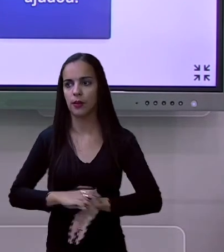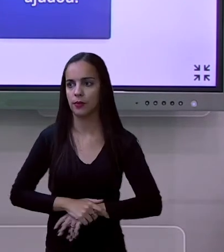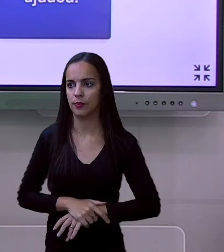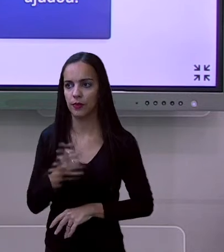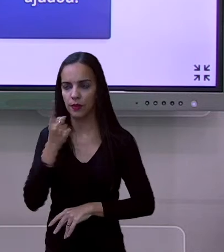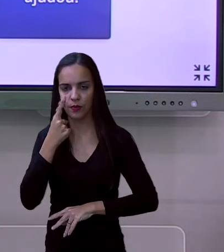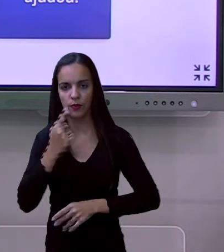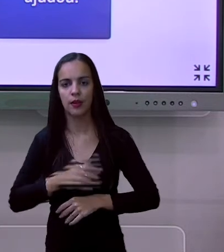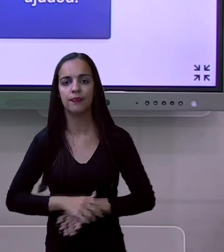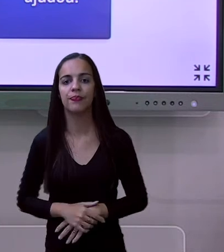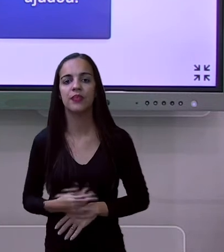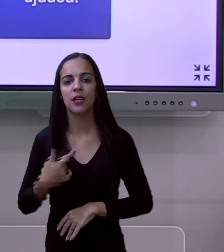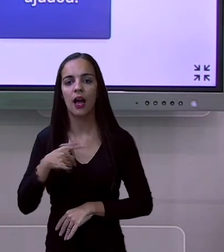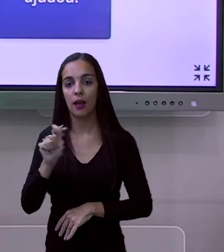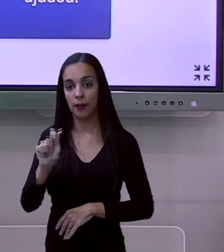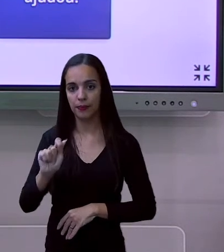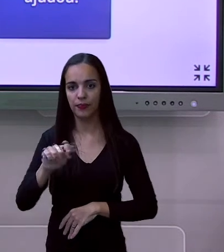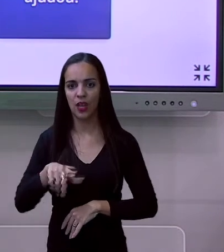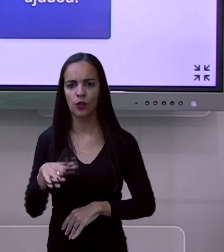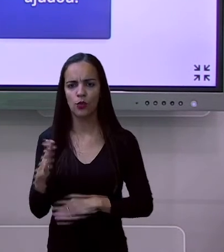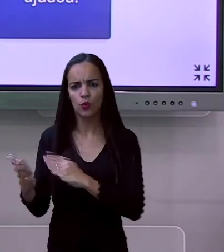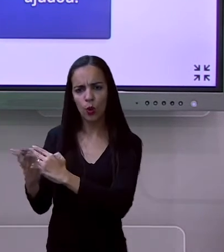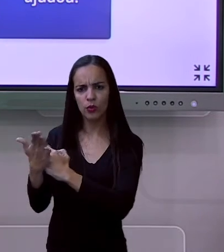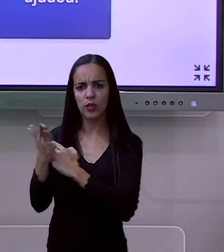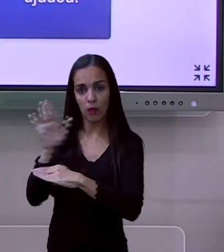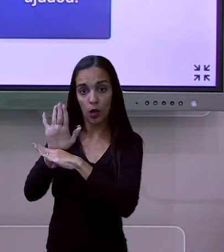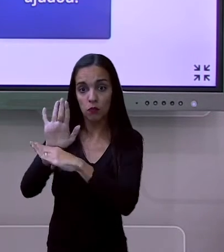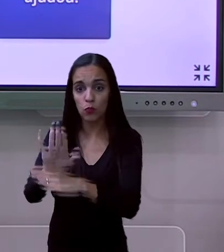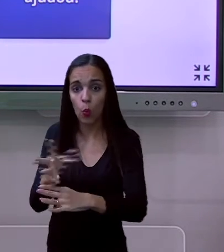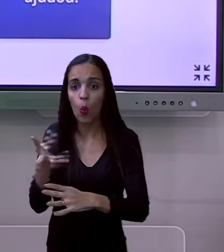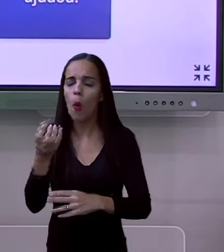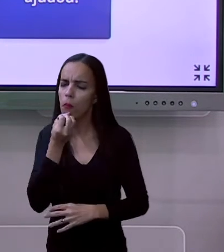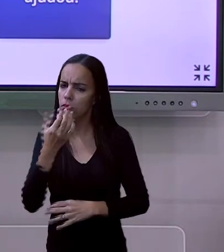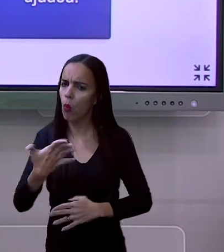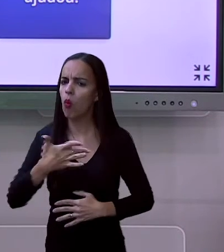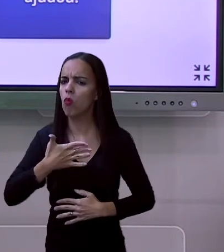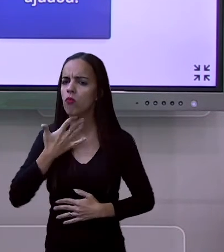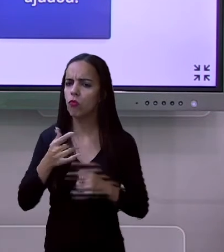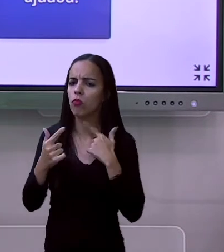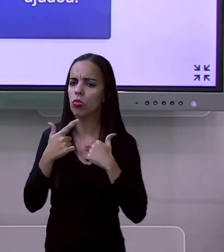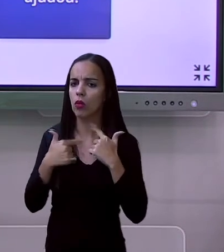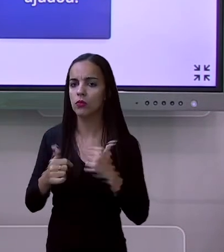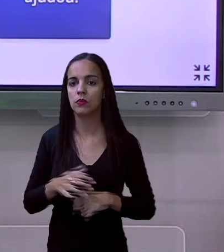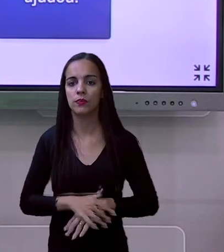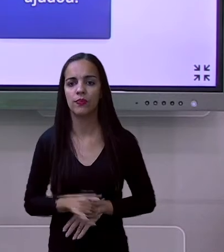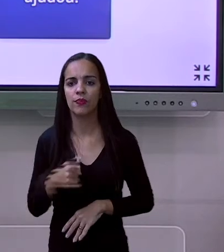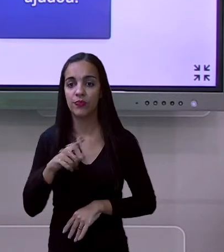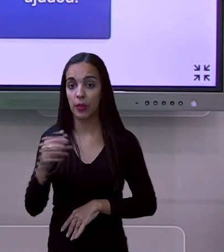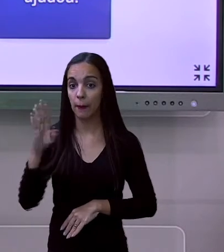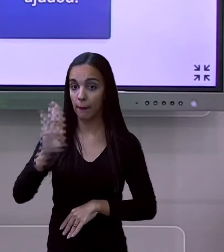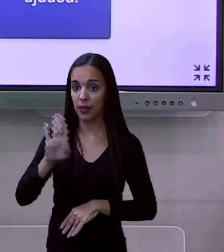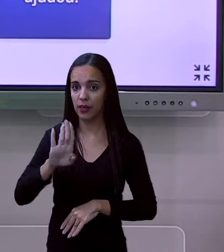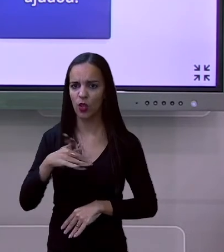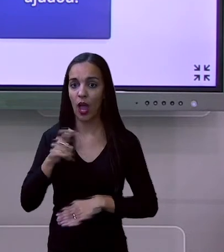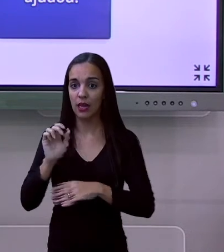todas as opções aqui. Letra A, ajudou-lhes com boa vontade. Letra